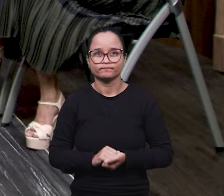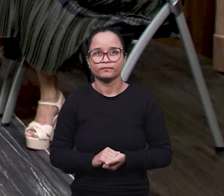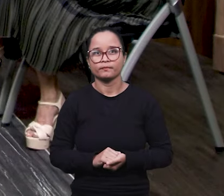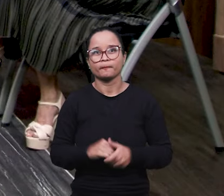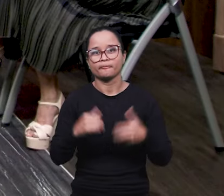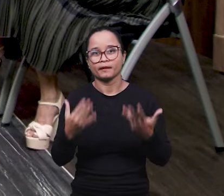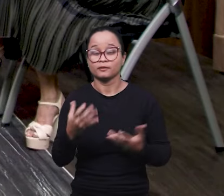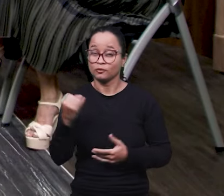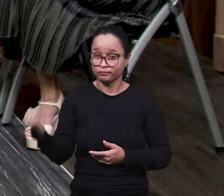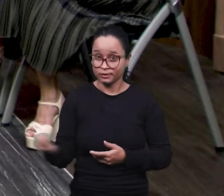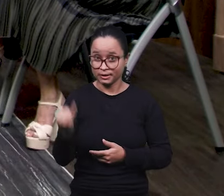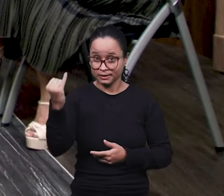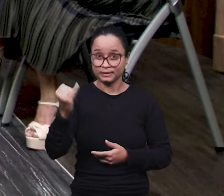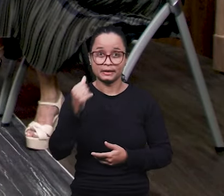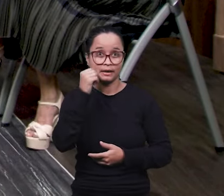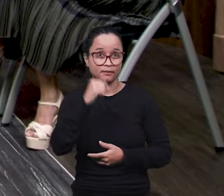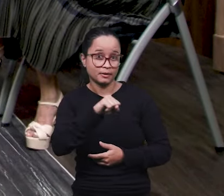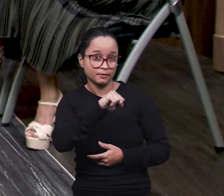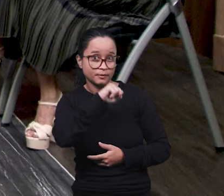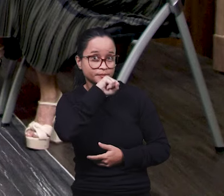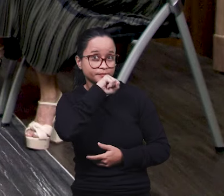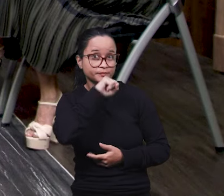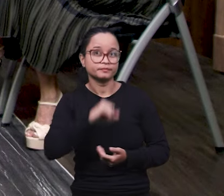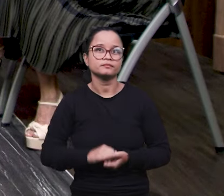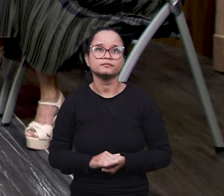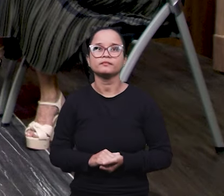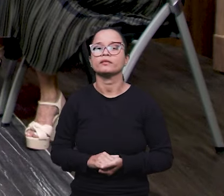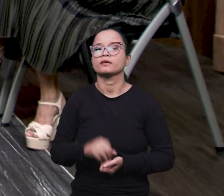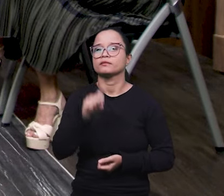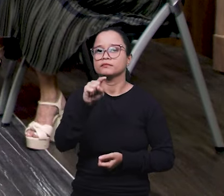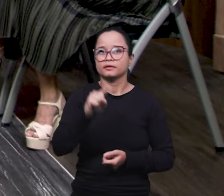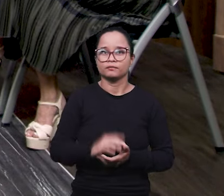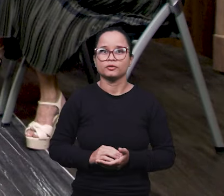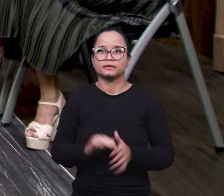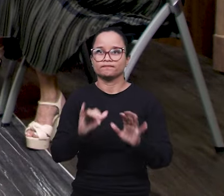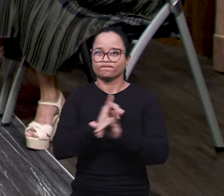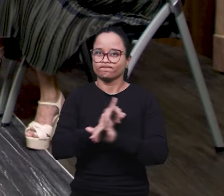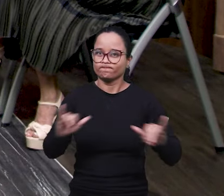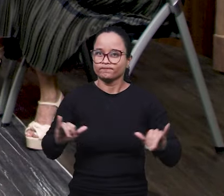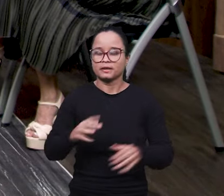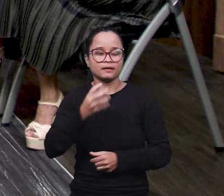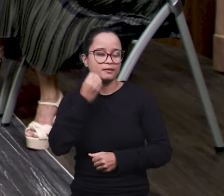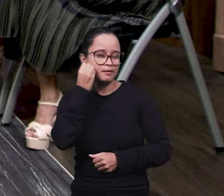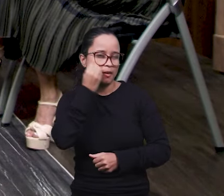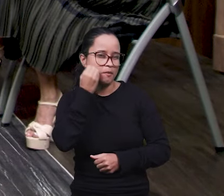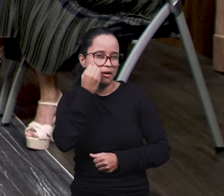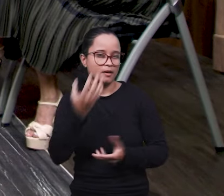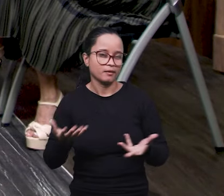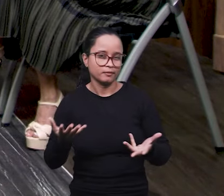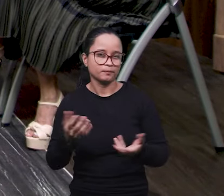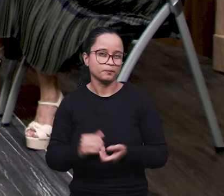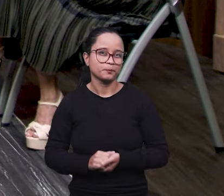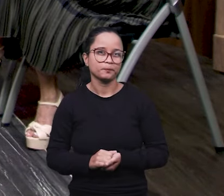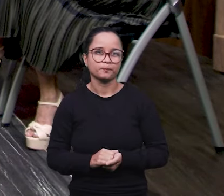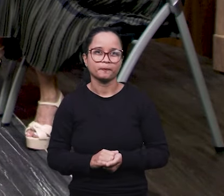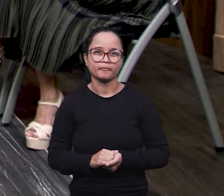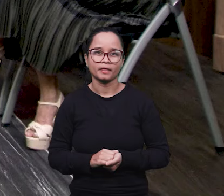recado importante as mães Marlene que você pode deixar com essa experiência